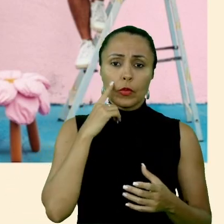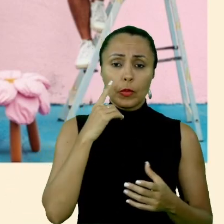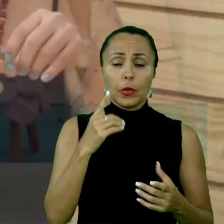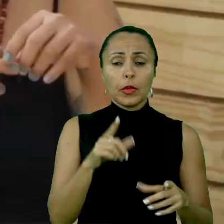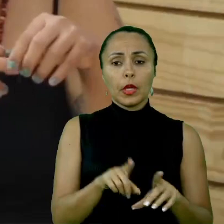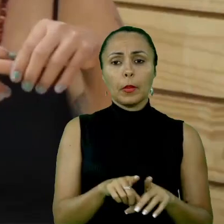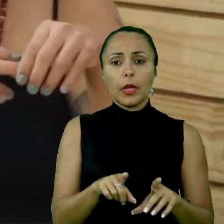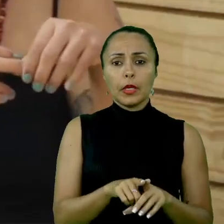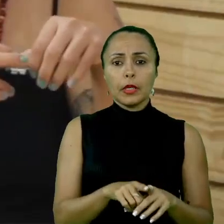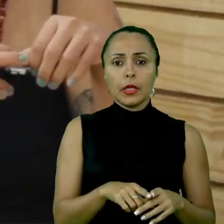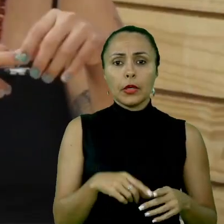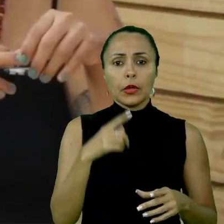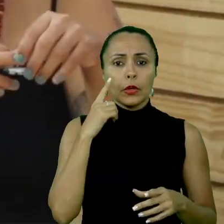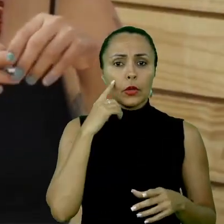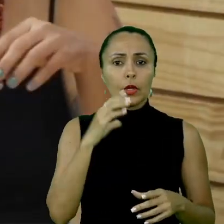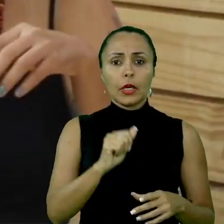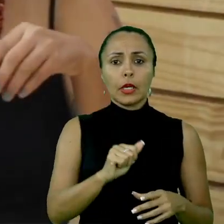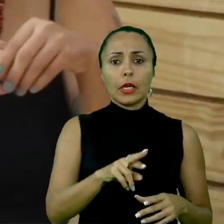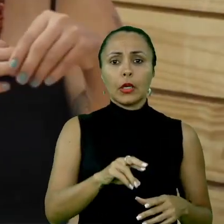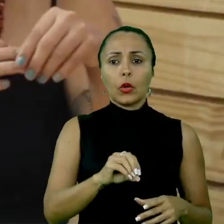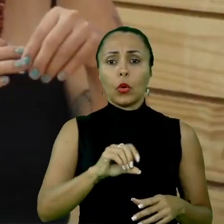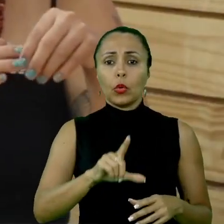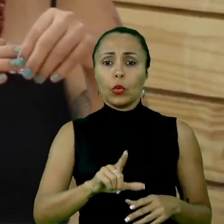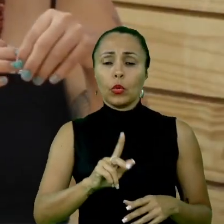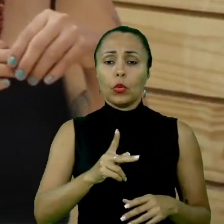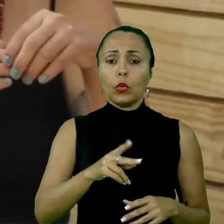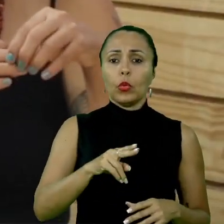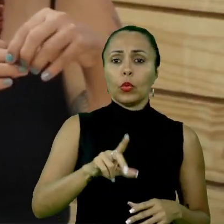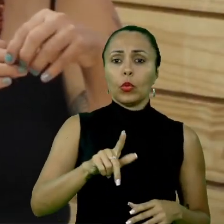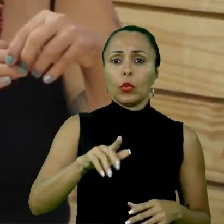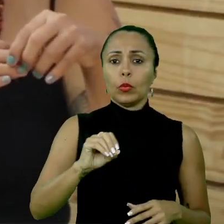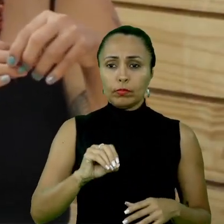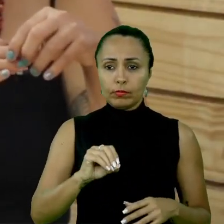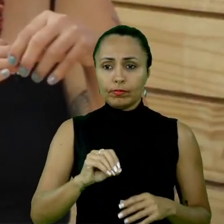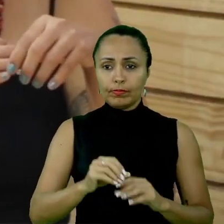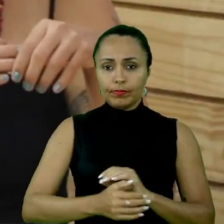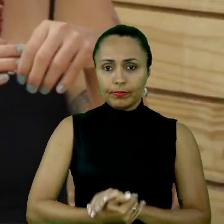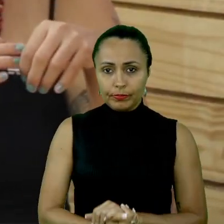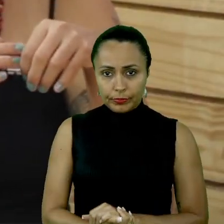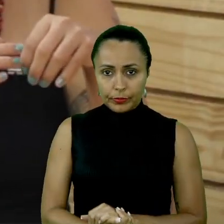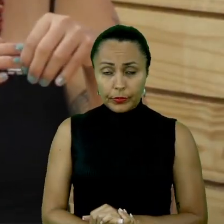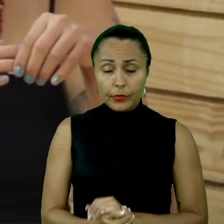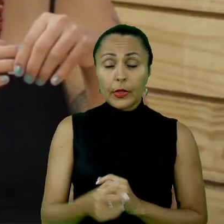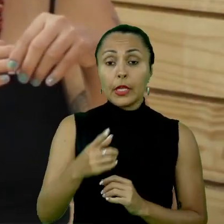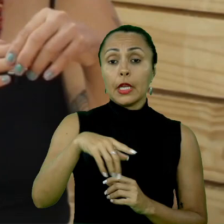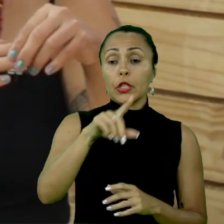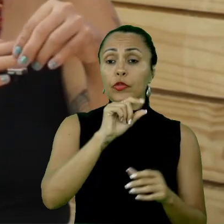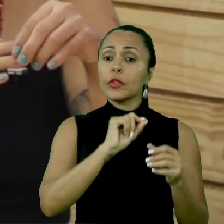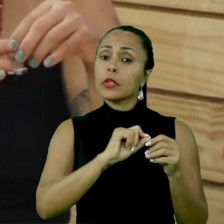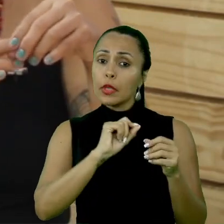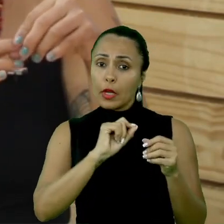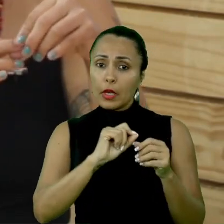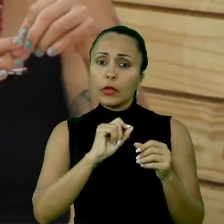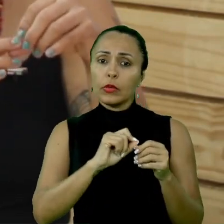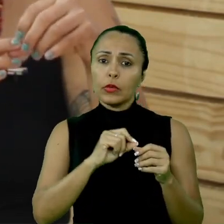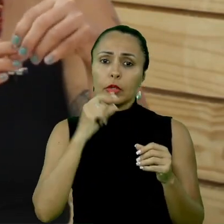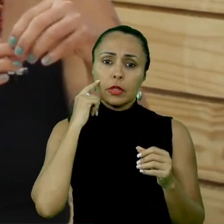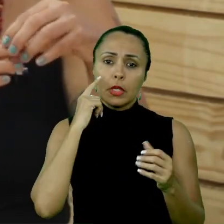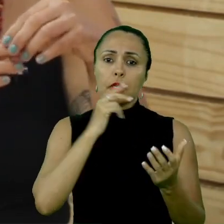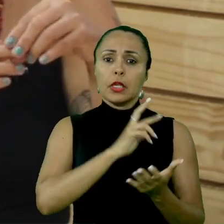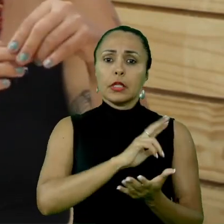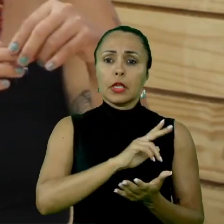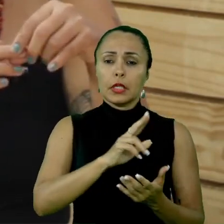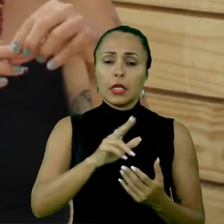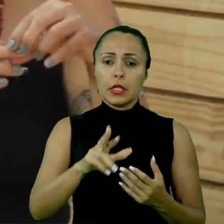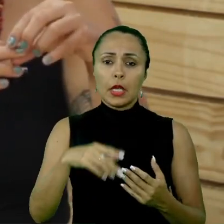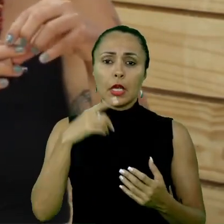da junção da Carol Burgo com o Pedro Leal. E eles fizeram essa série de luminárias,